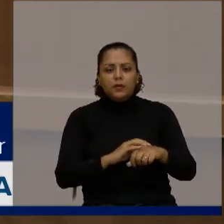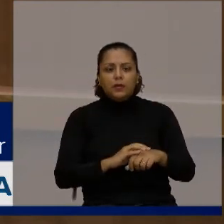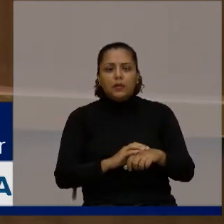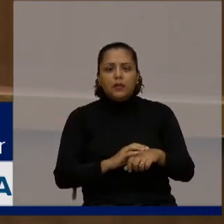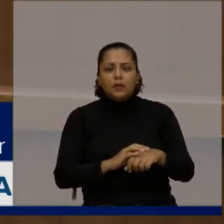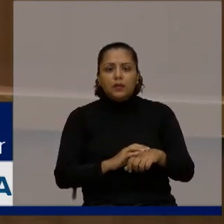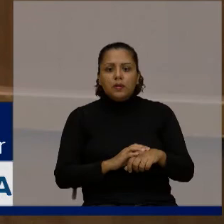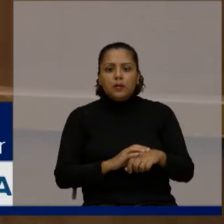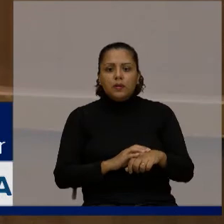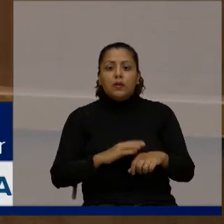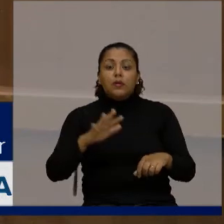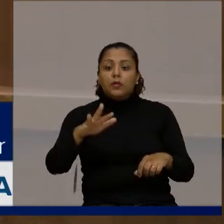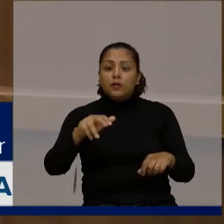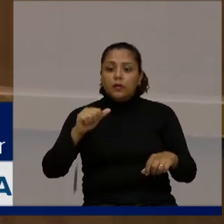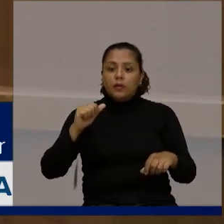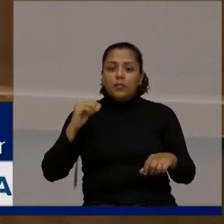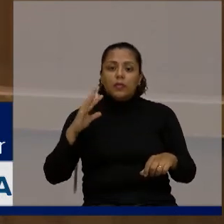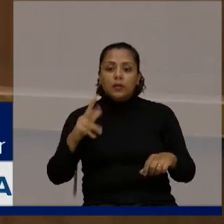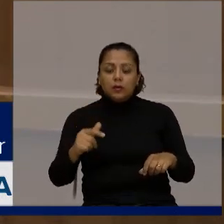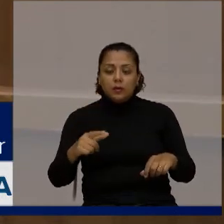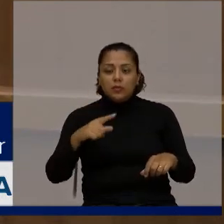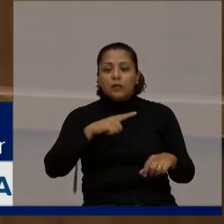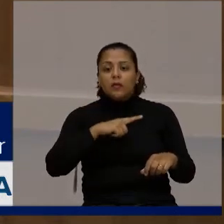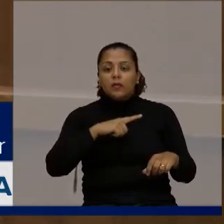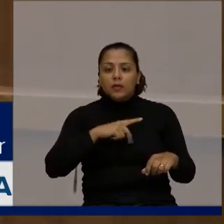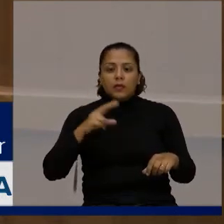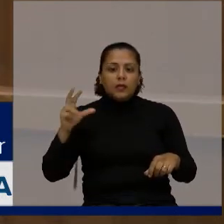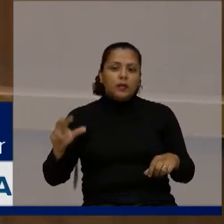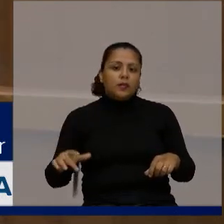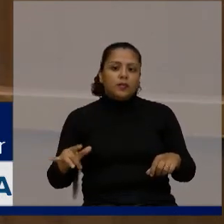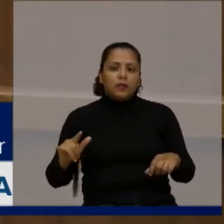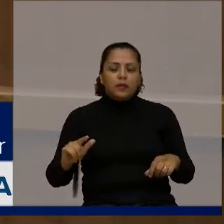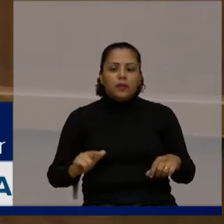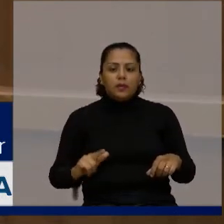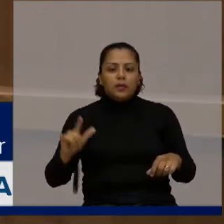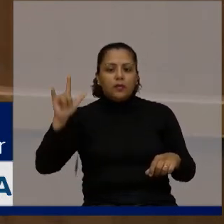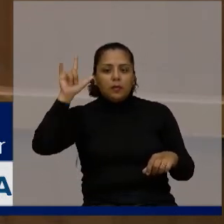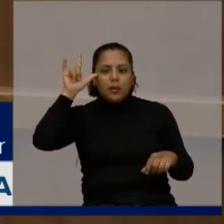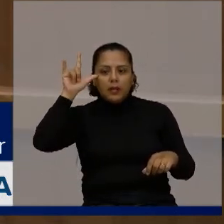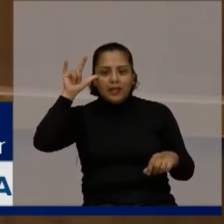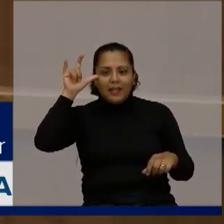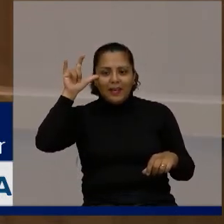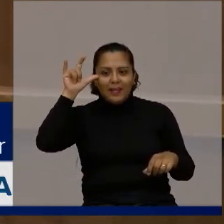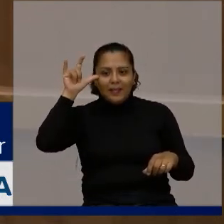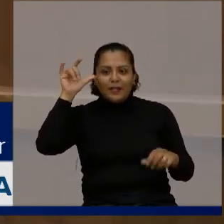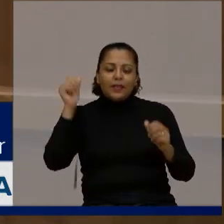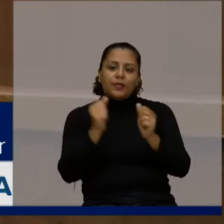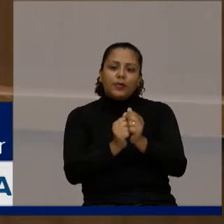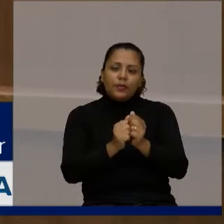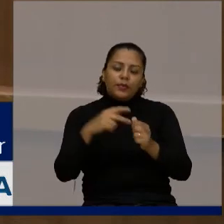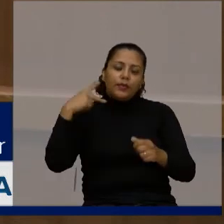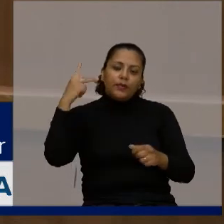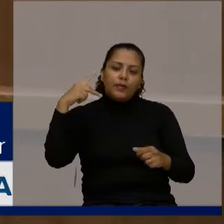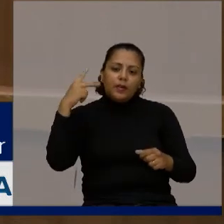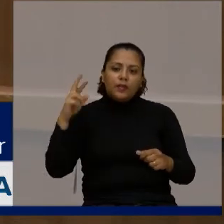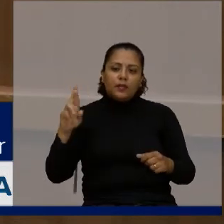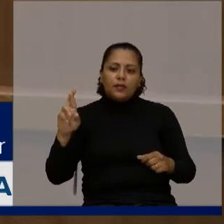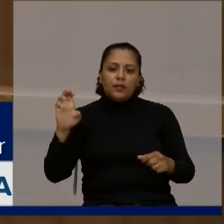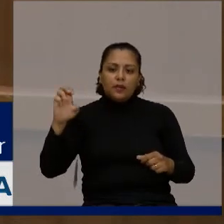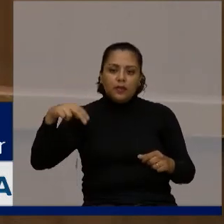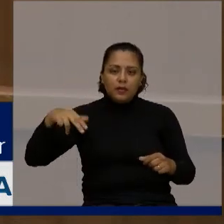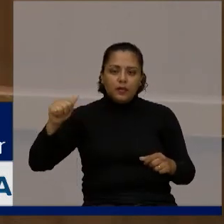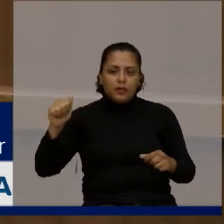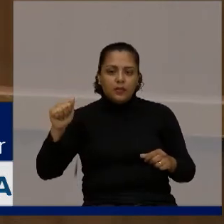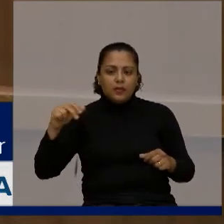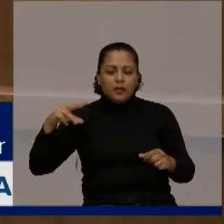que amanhã nós temos uma live, eu e o vereador Renato, junto comigo, para celebrarmos Abril, o mês do